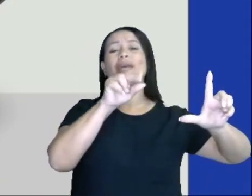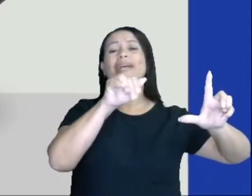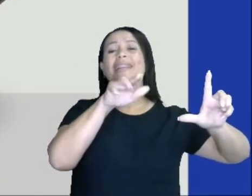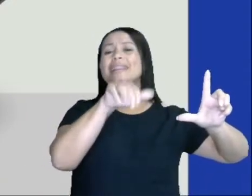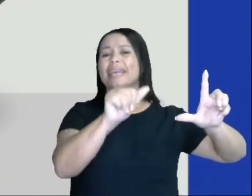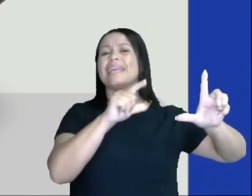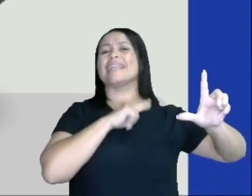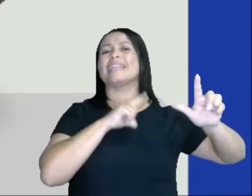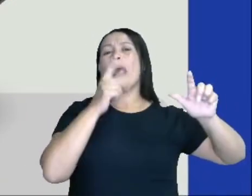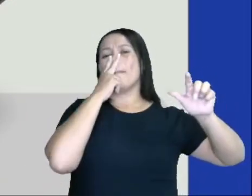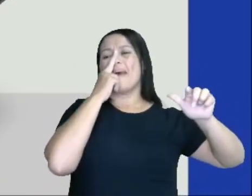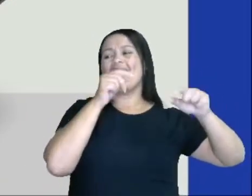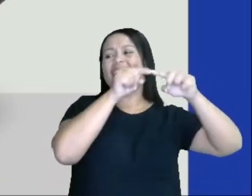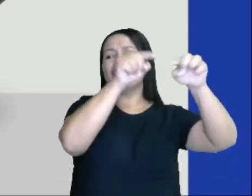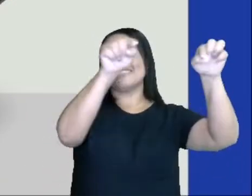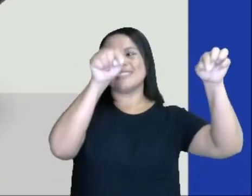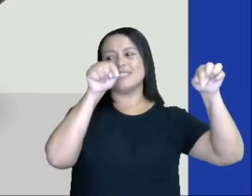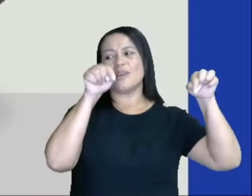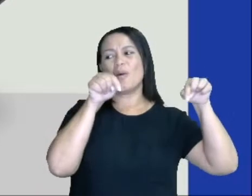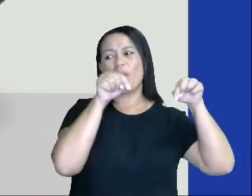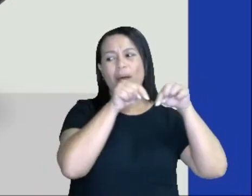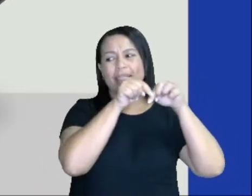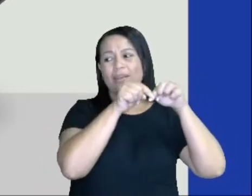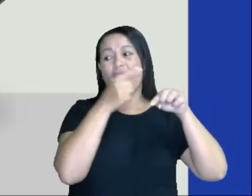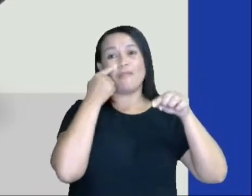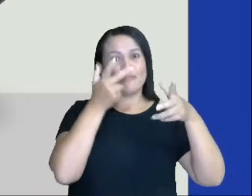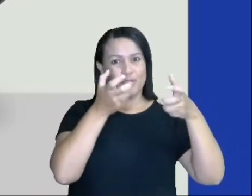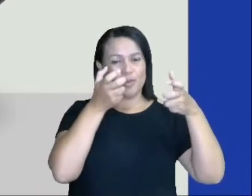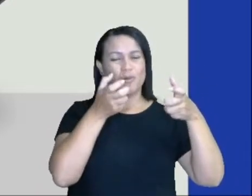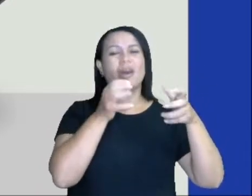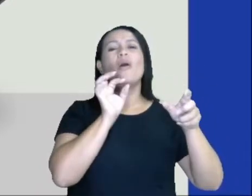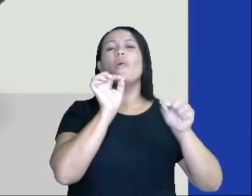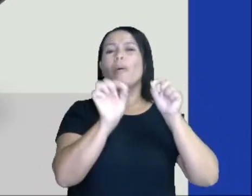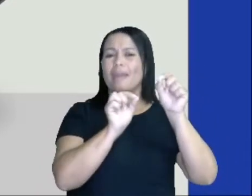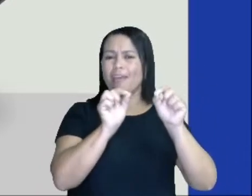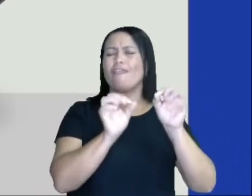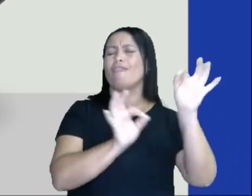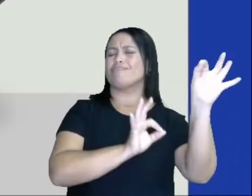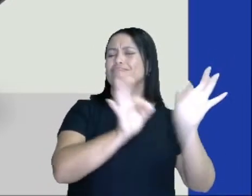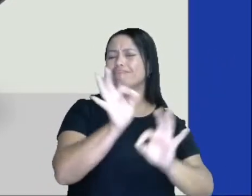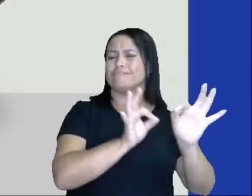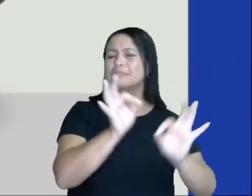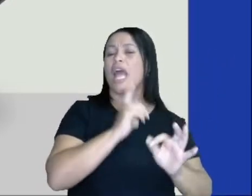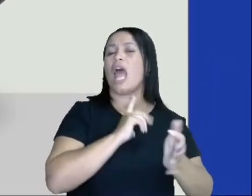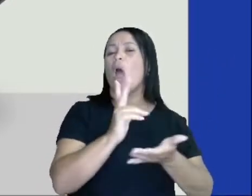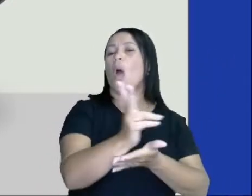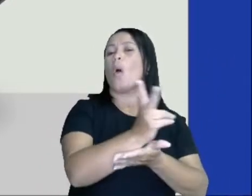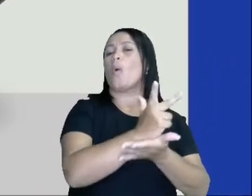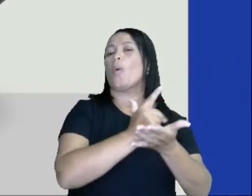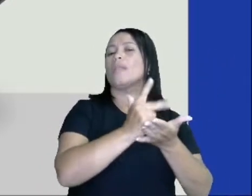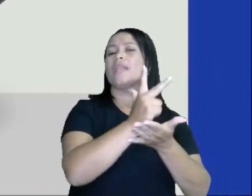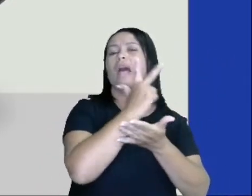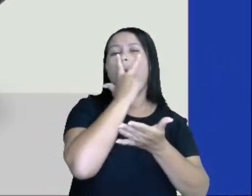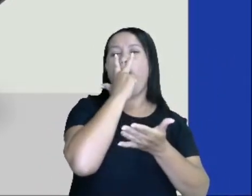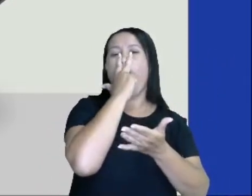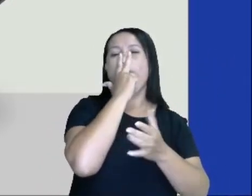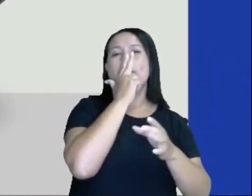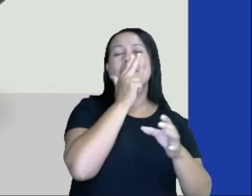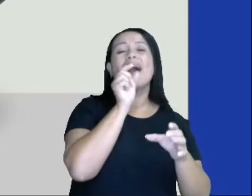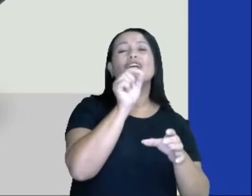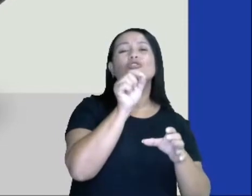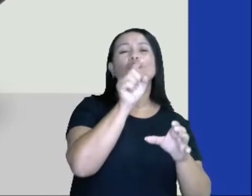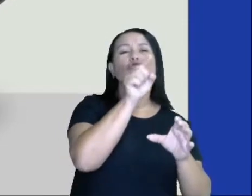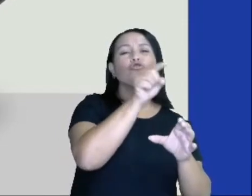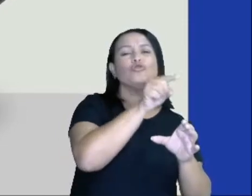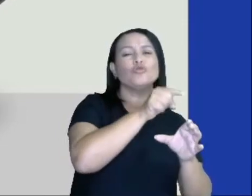formato quadricular, né? Ela sim foi uma cidade planejada. Você vê que tem um desenho, né? Como se fosse um círculo,